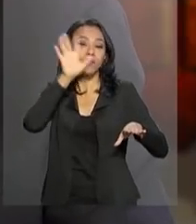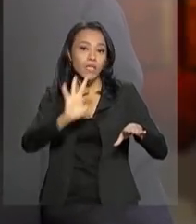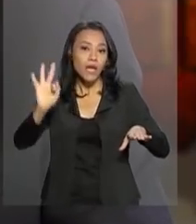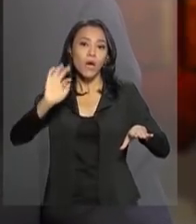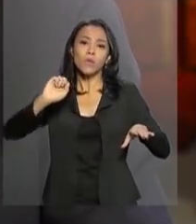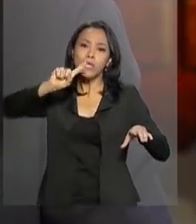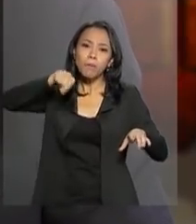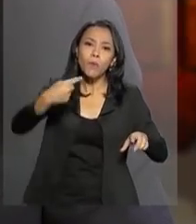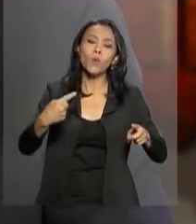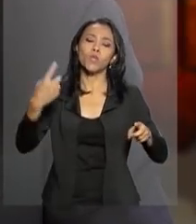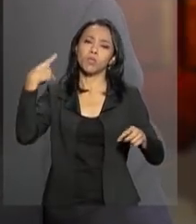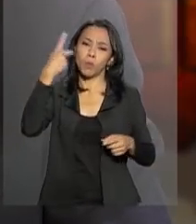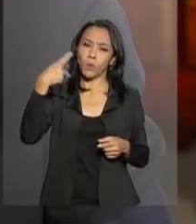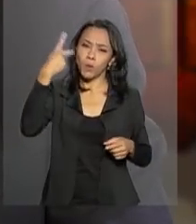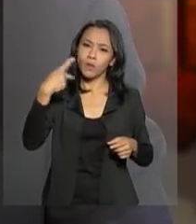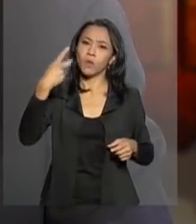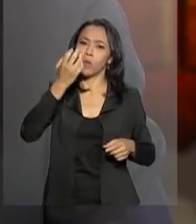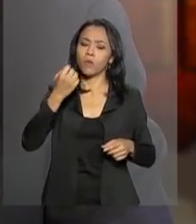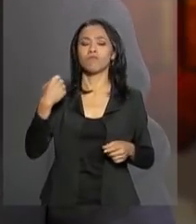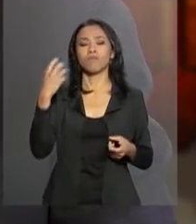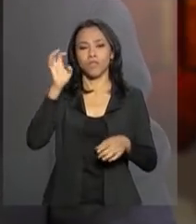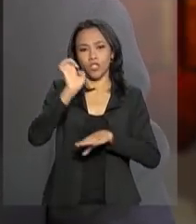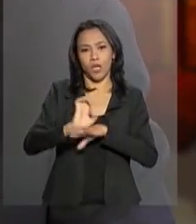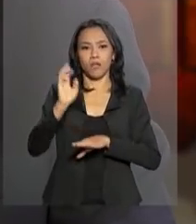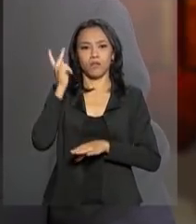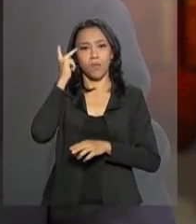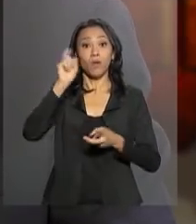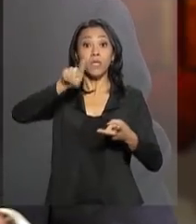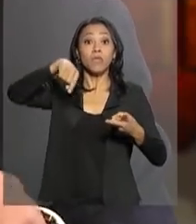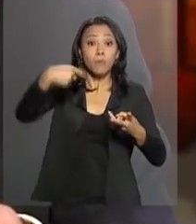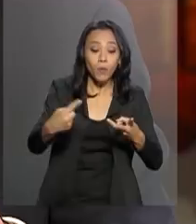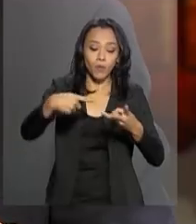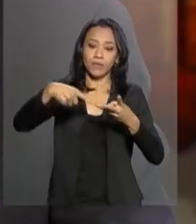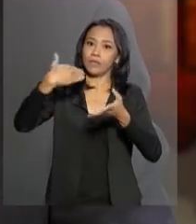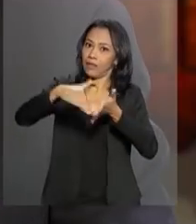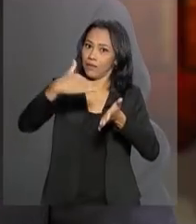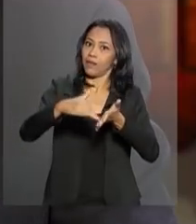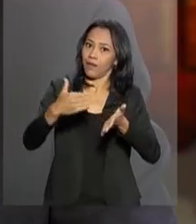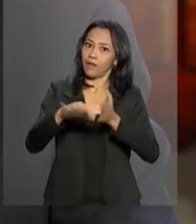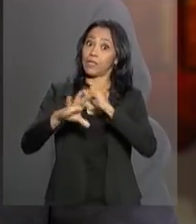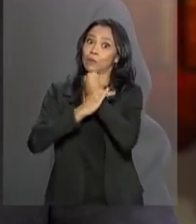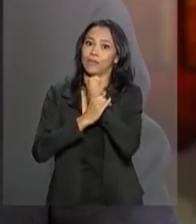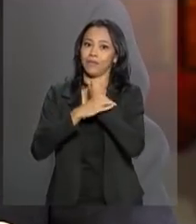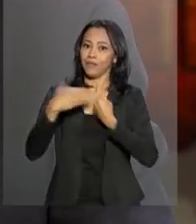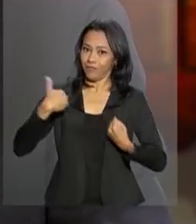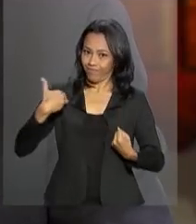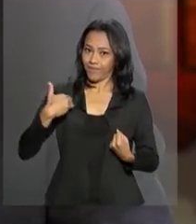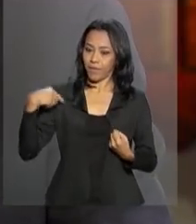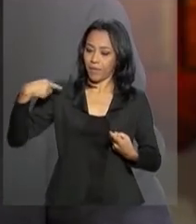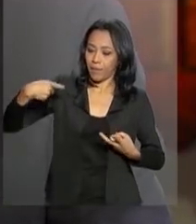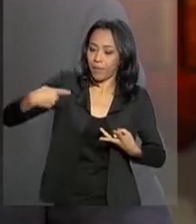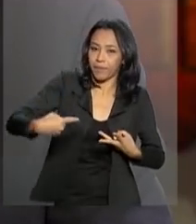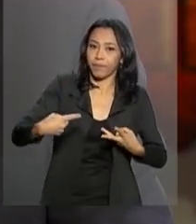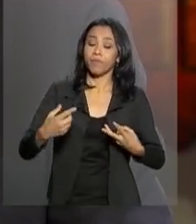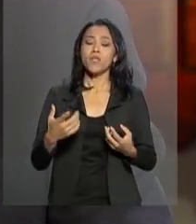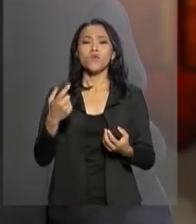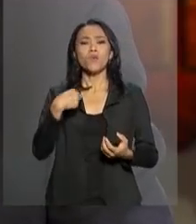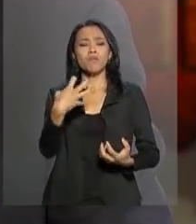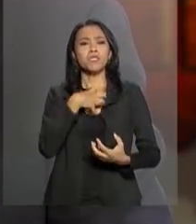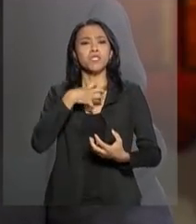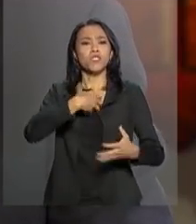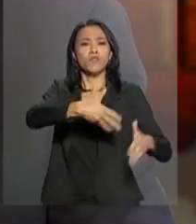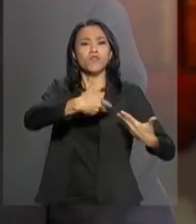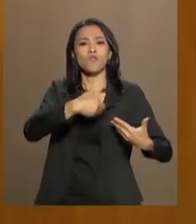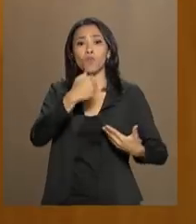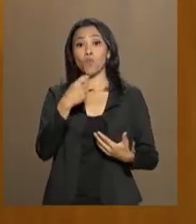sido procurador-geral do Estado de São Paulo e secretário da Segurança Pública. Aliás, faço aqui um intervalo, dizer que quem me entusiasmou a me candidatar foi o